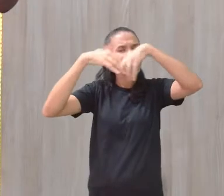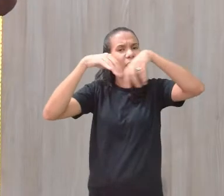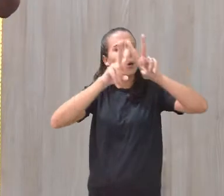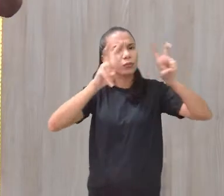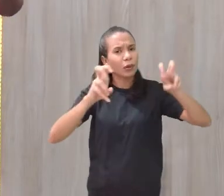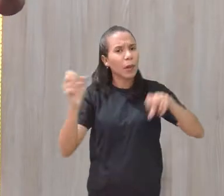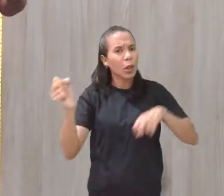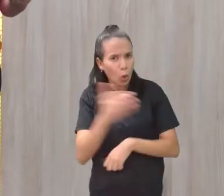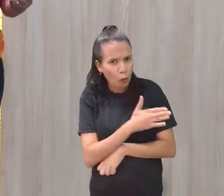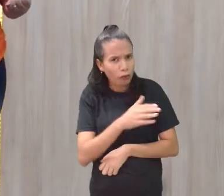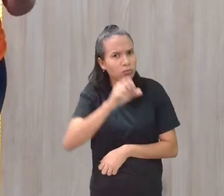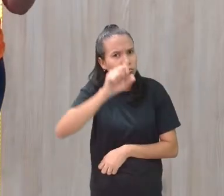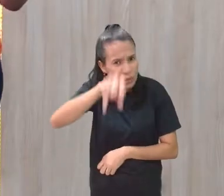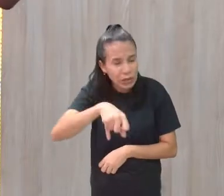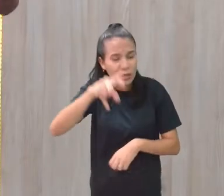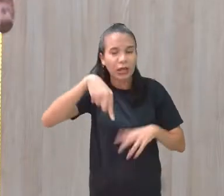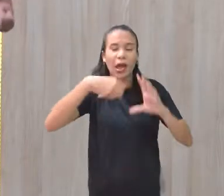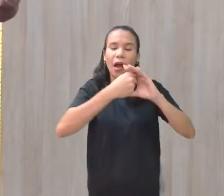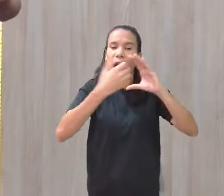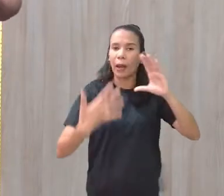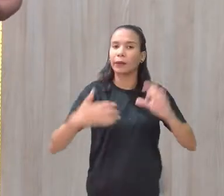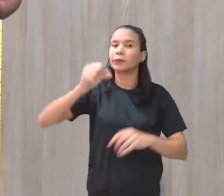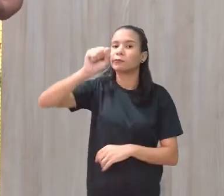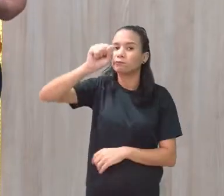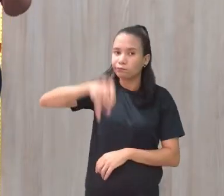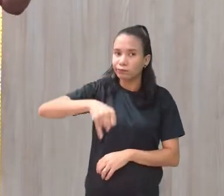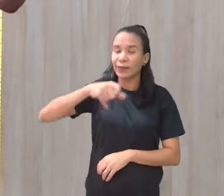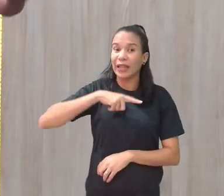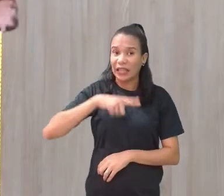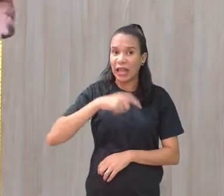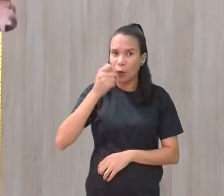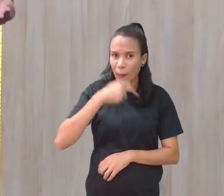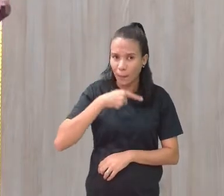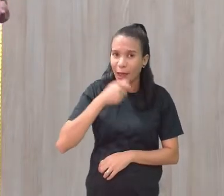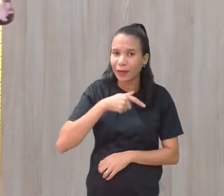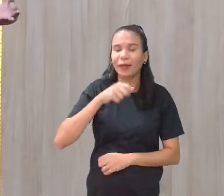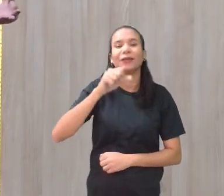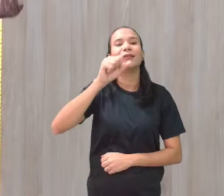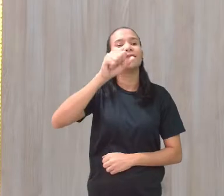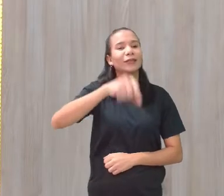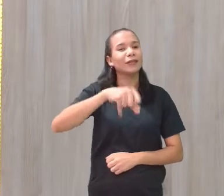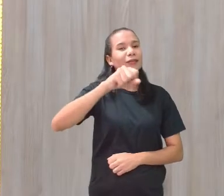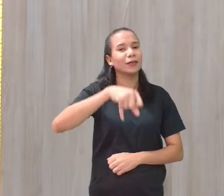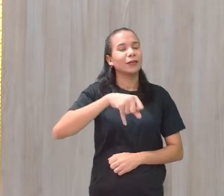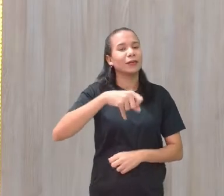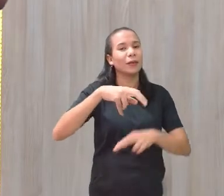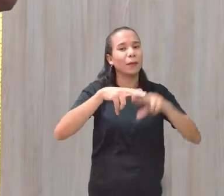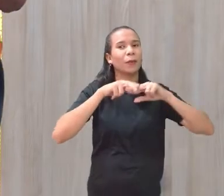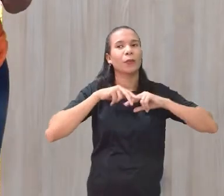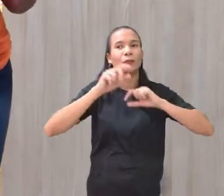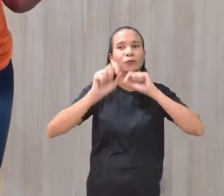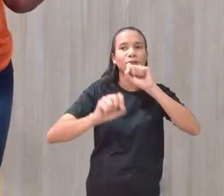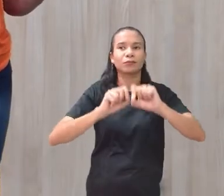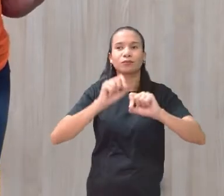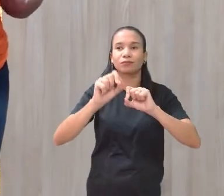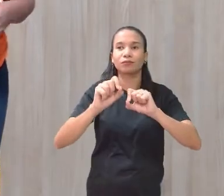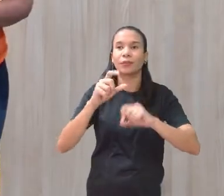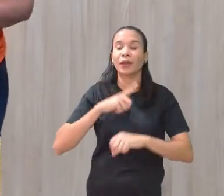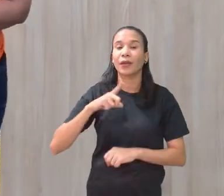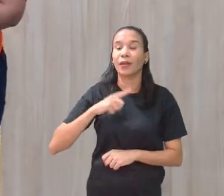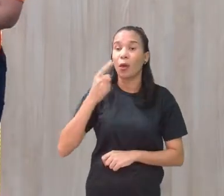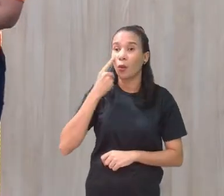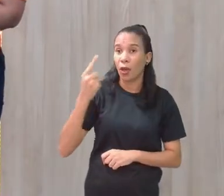atual? É uma característica da charge? Tem uma sátira? Tem sim. E aí, pessoal, a gente